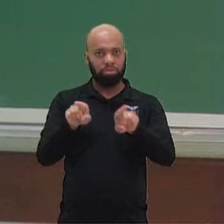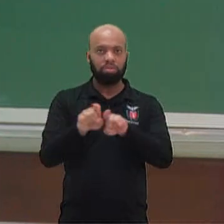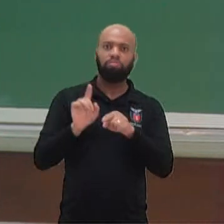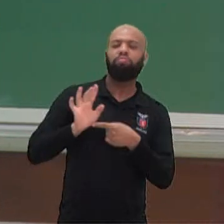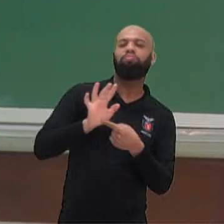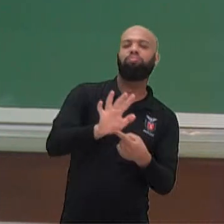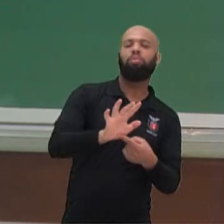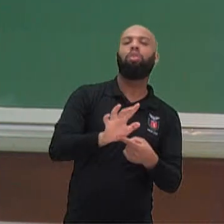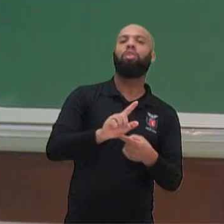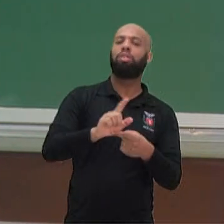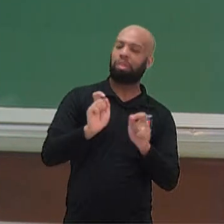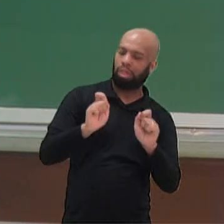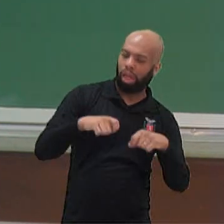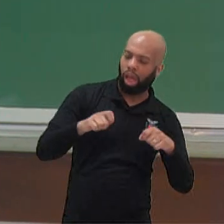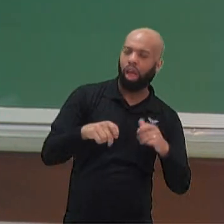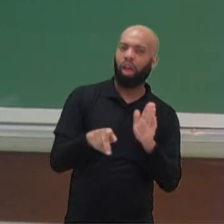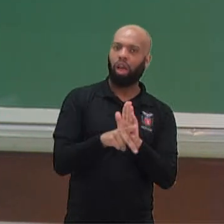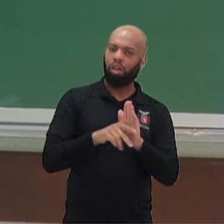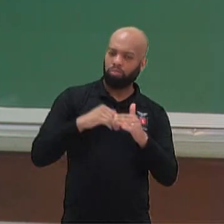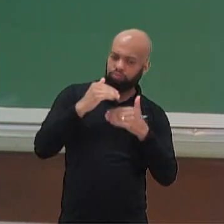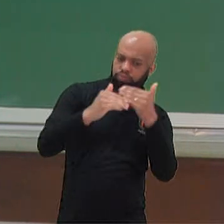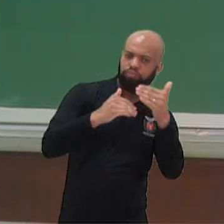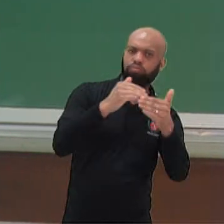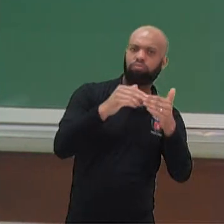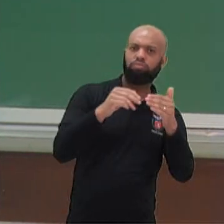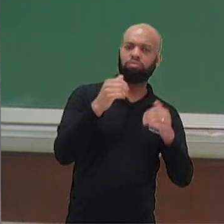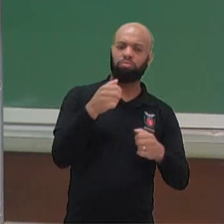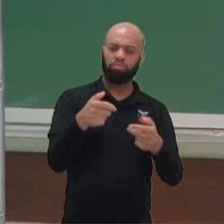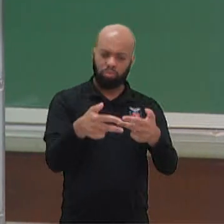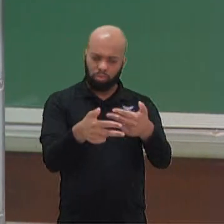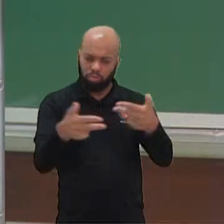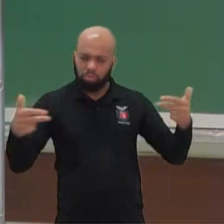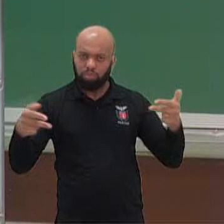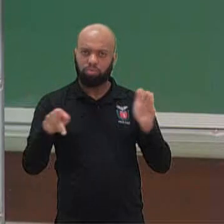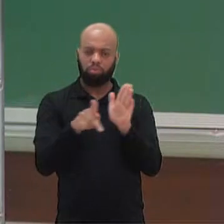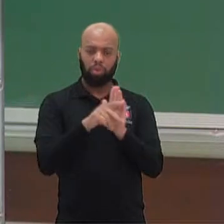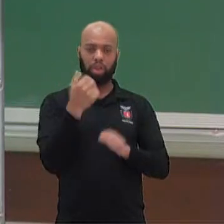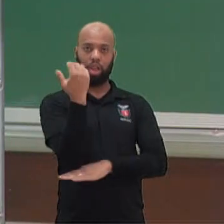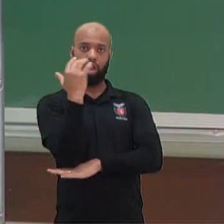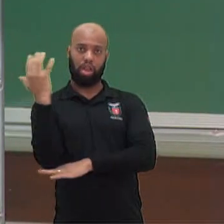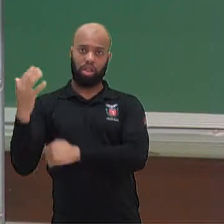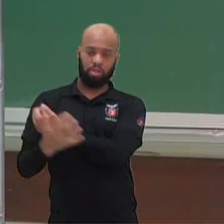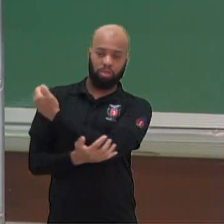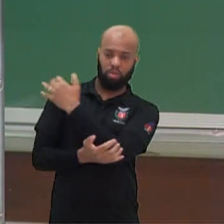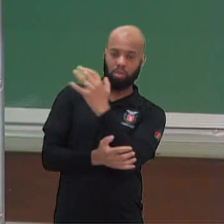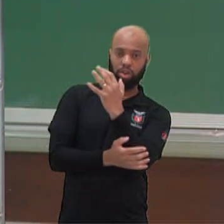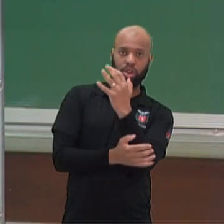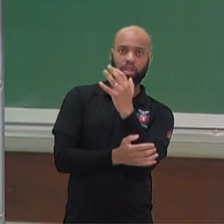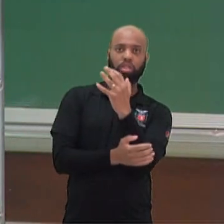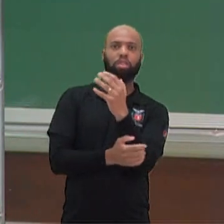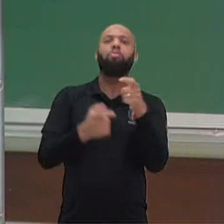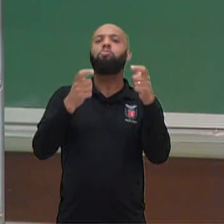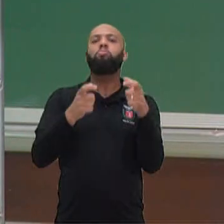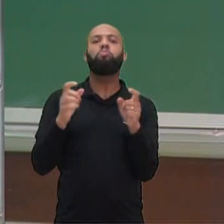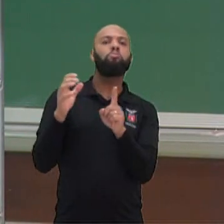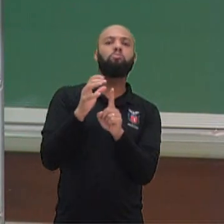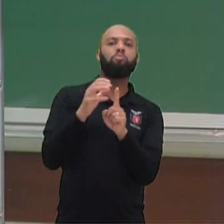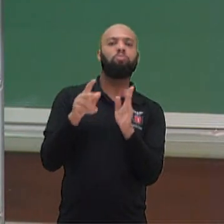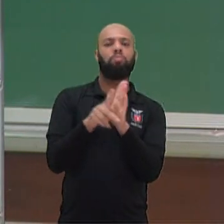um grande potencial no que diz respeito aos recursos naturais, na exploração econômica.